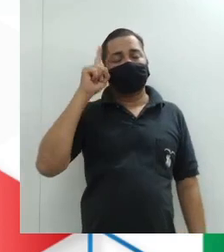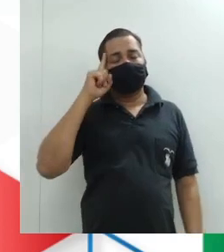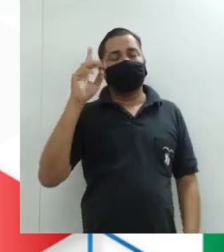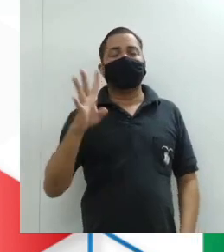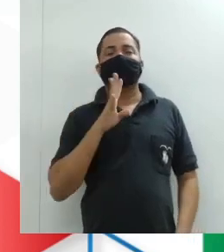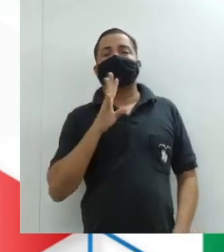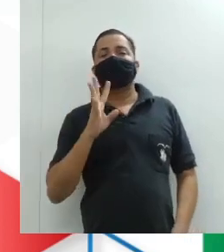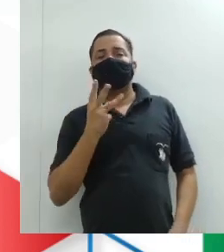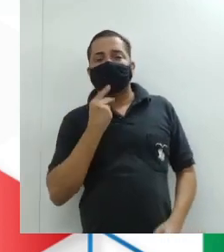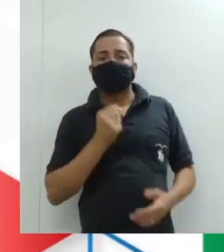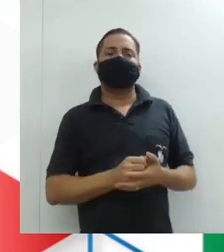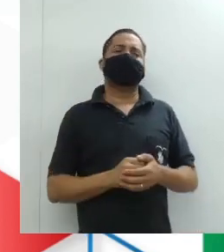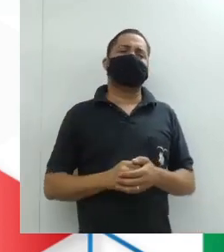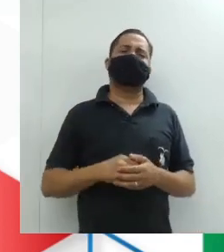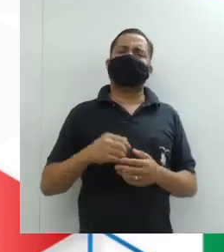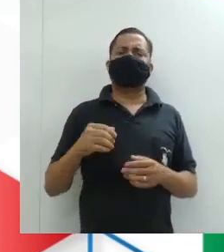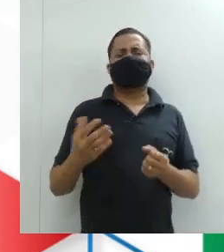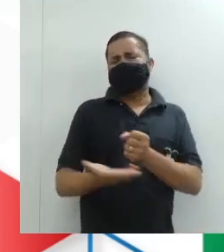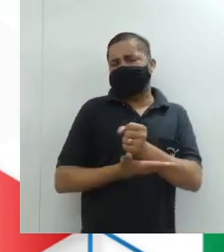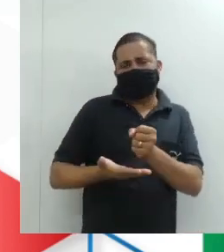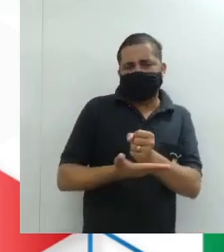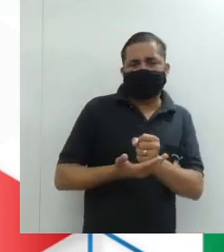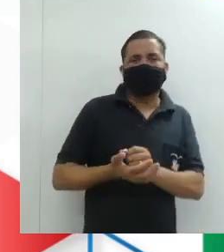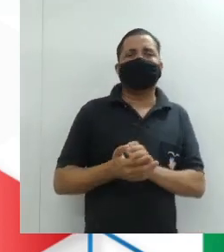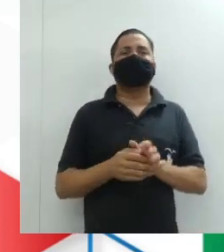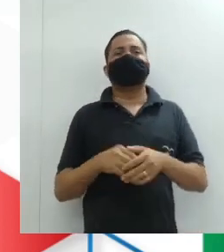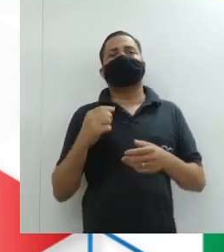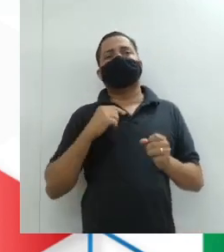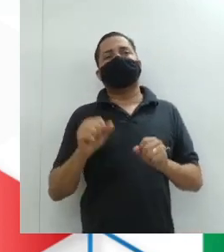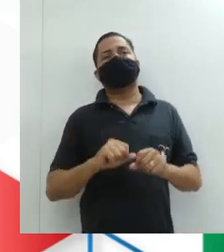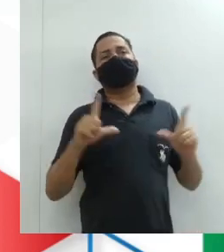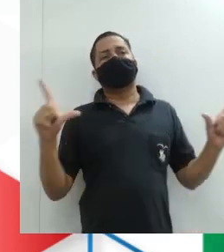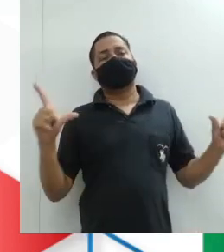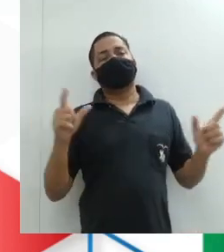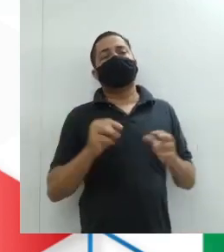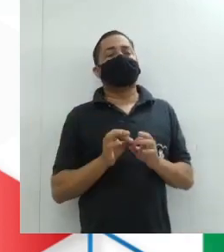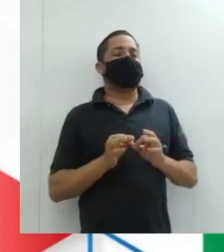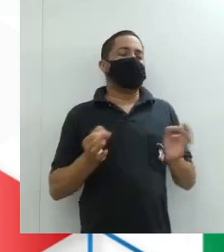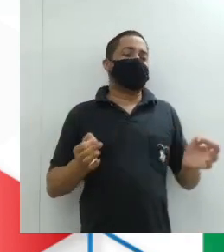conhecimento trivial. Como na tela nós temos senso comum, é um